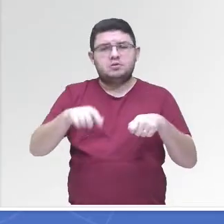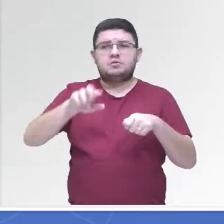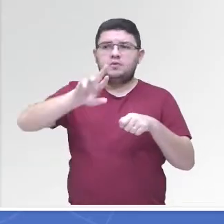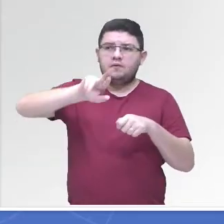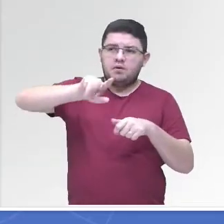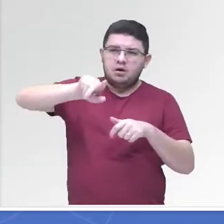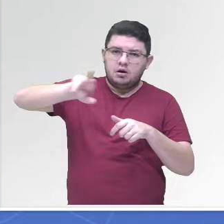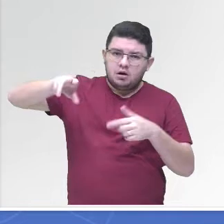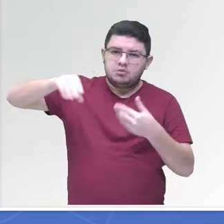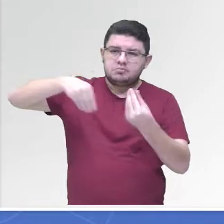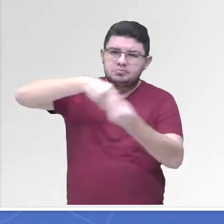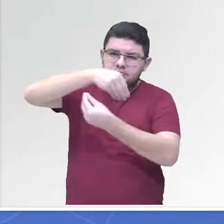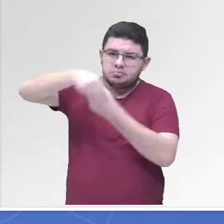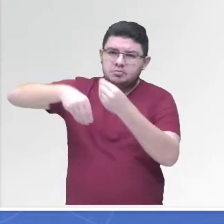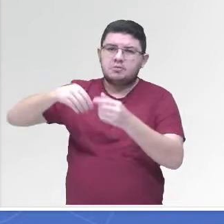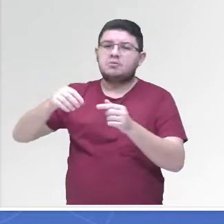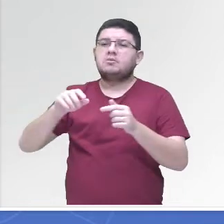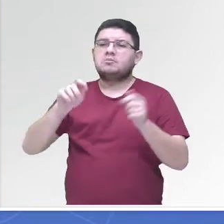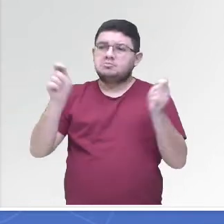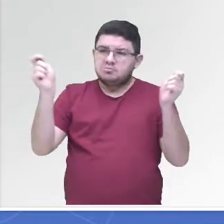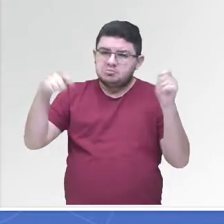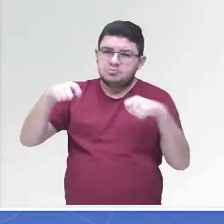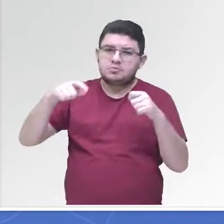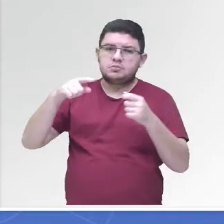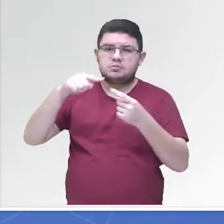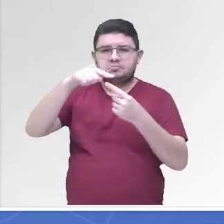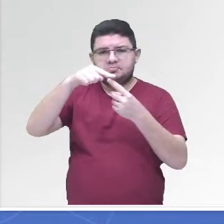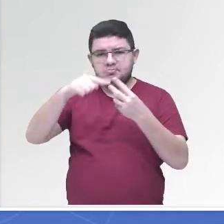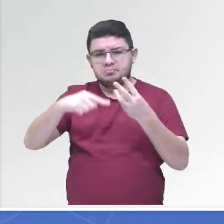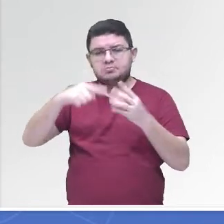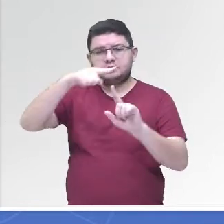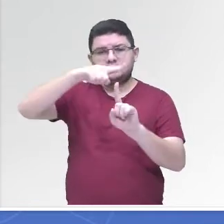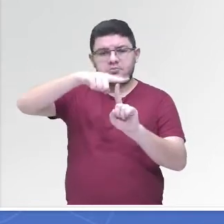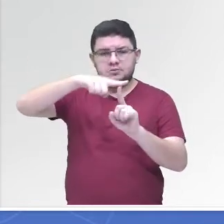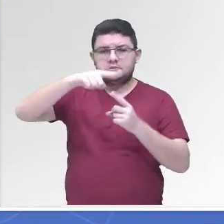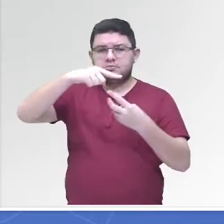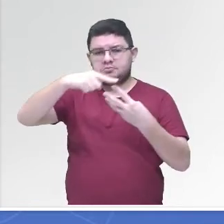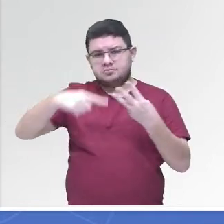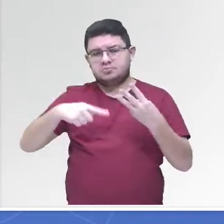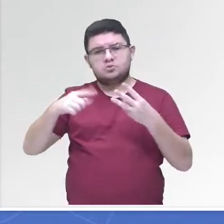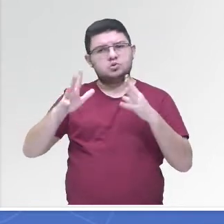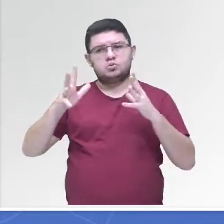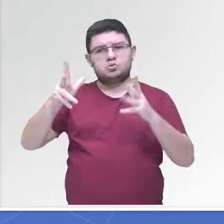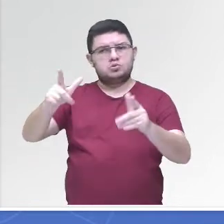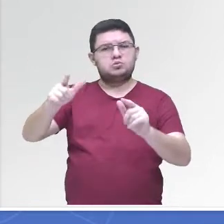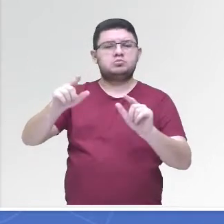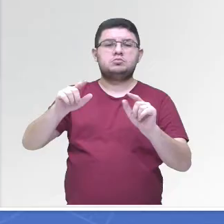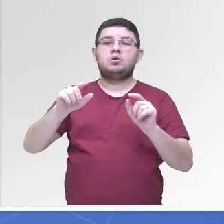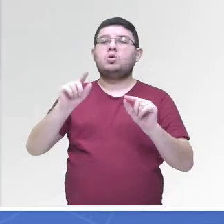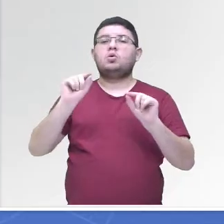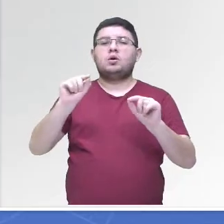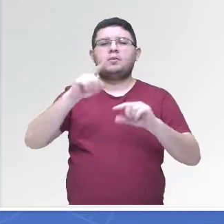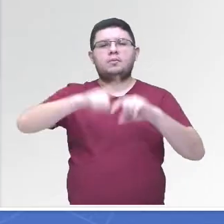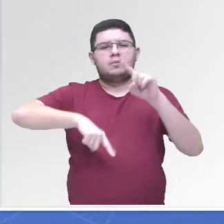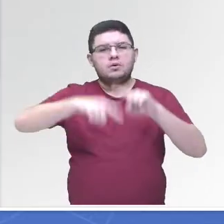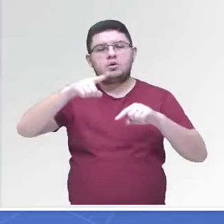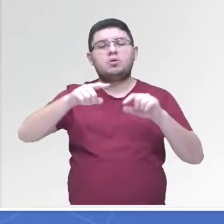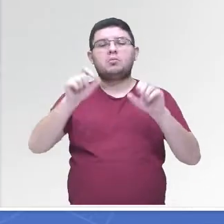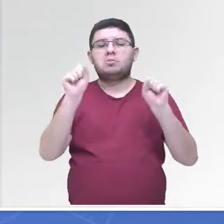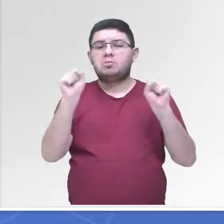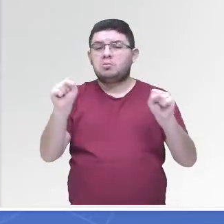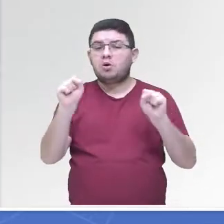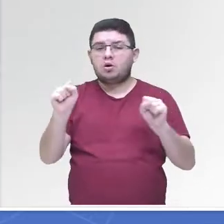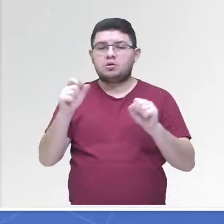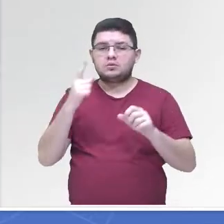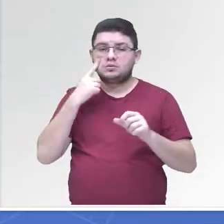tudo que eu falar aqui para todos os tipos de materiais, tá? Então a gente pode ter materiais no estado